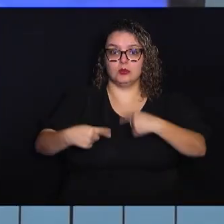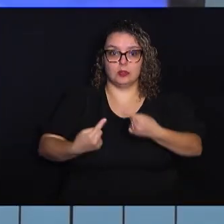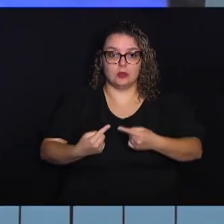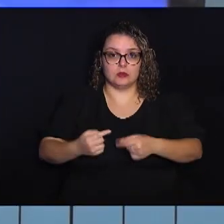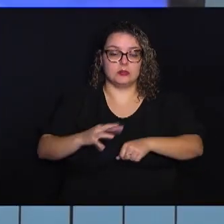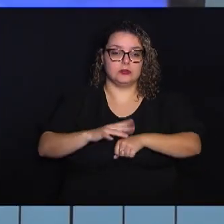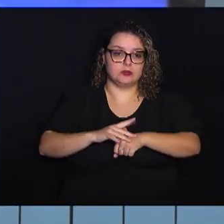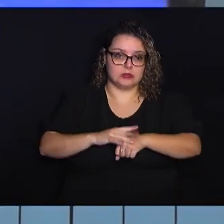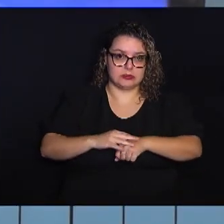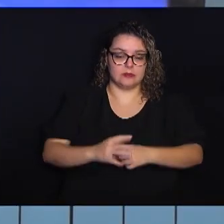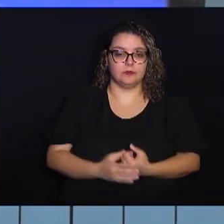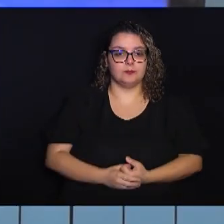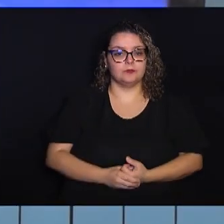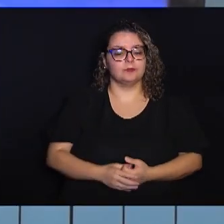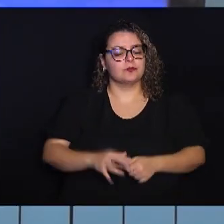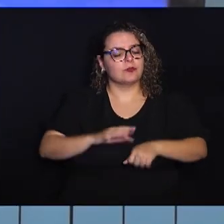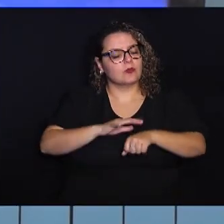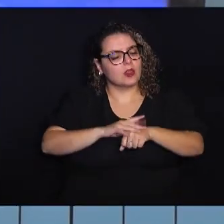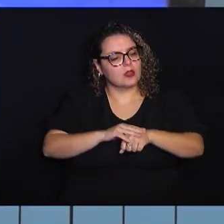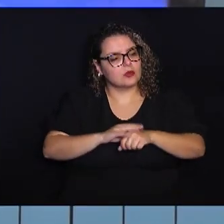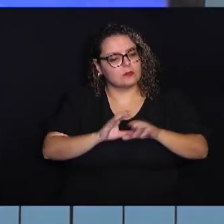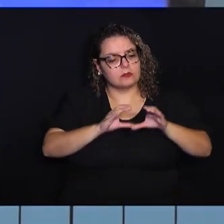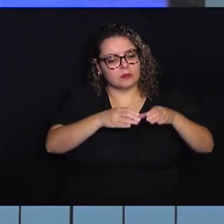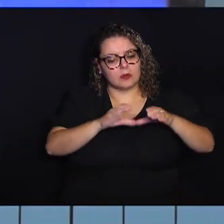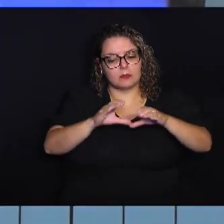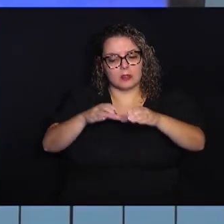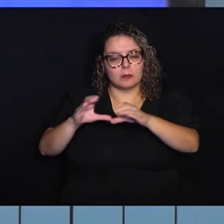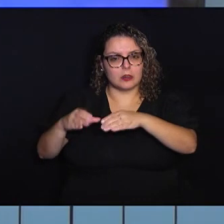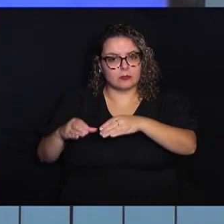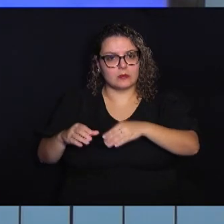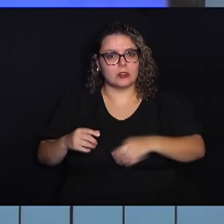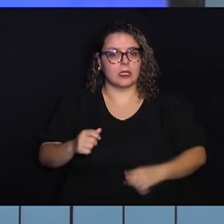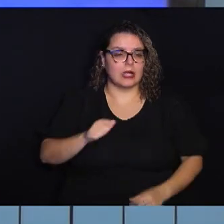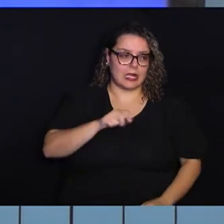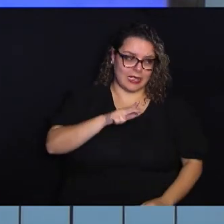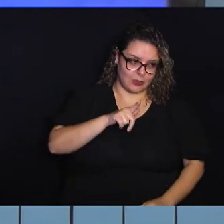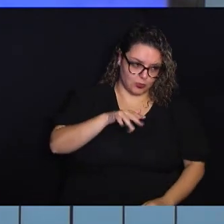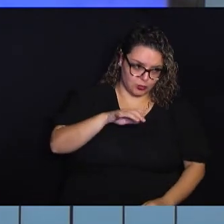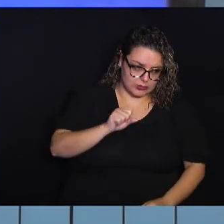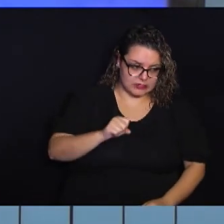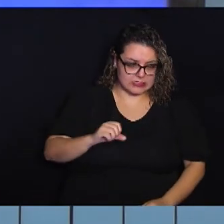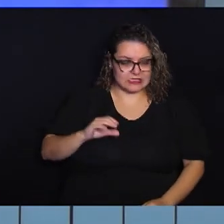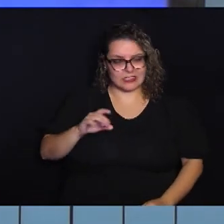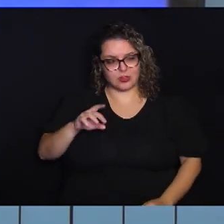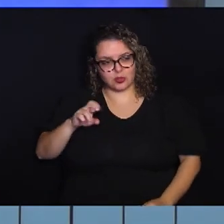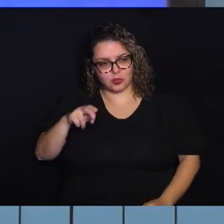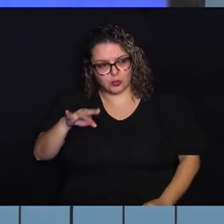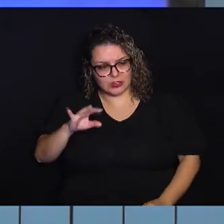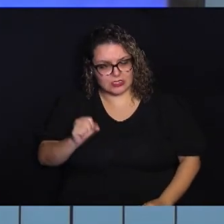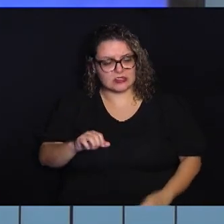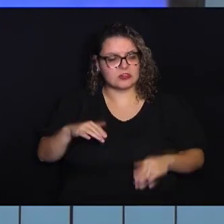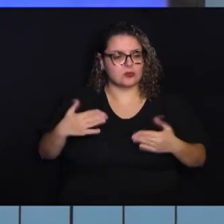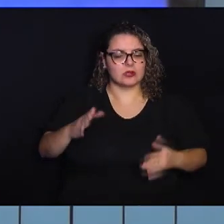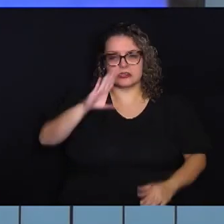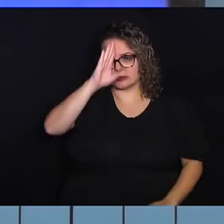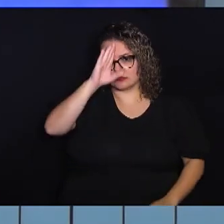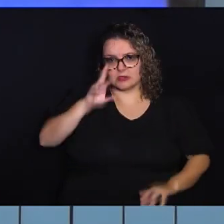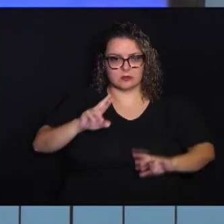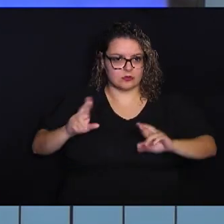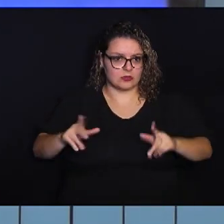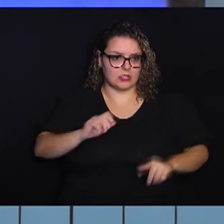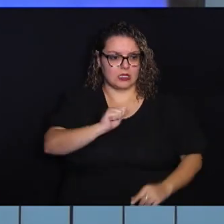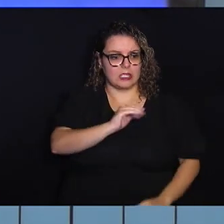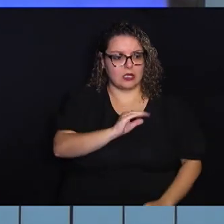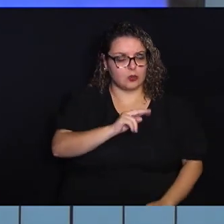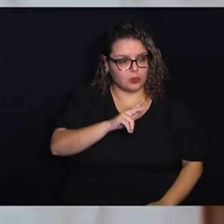as doenças, elas se classificam entre agudas e crônicas. Quais são as principais diferenças entre agudo